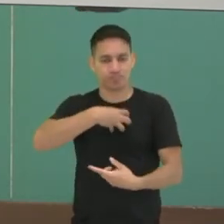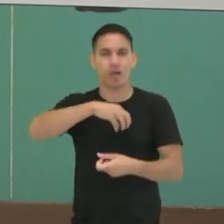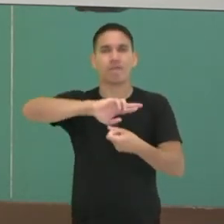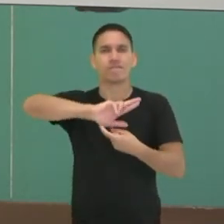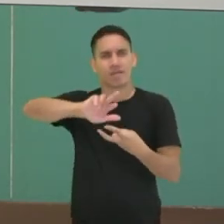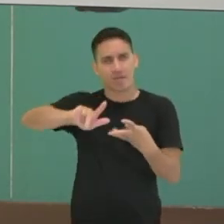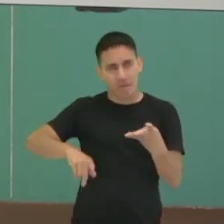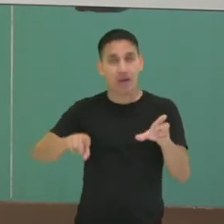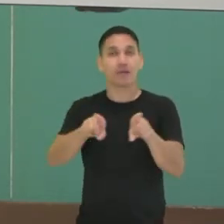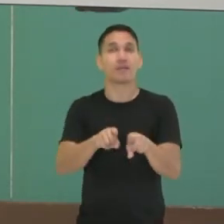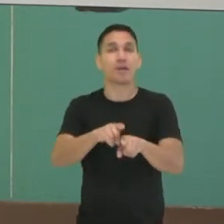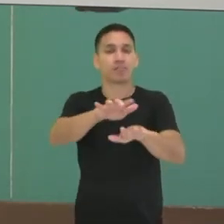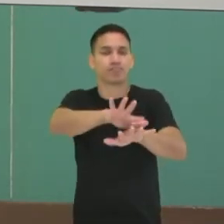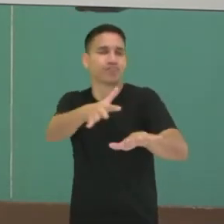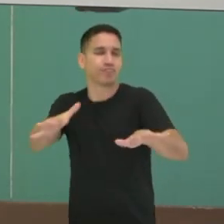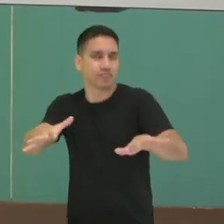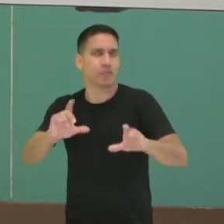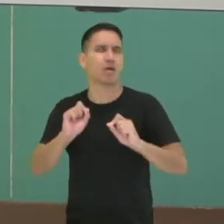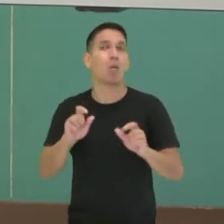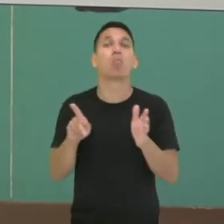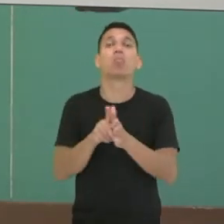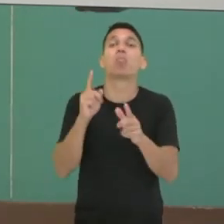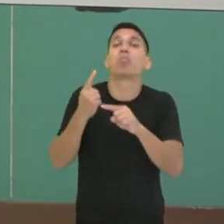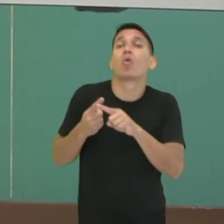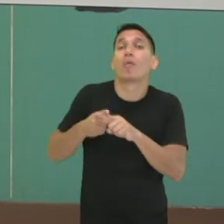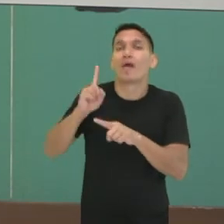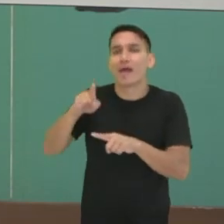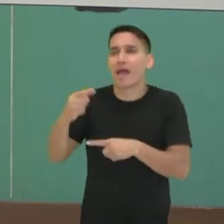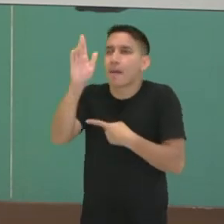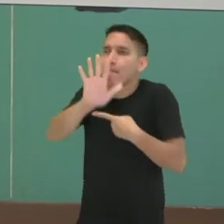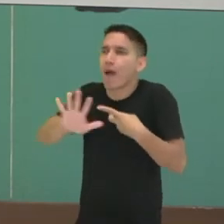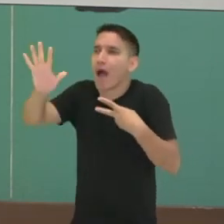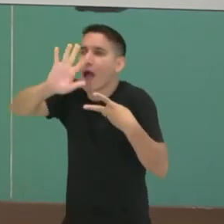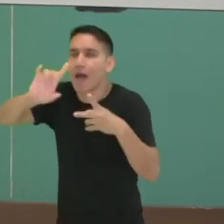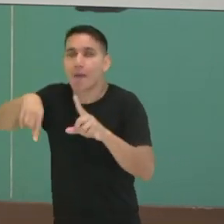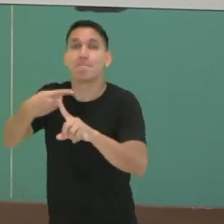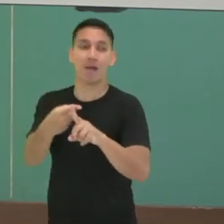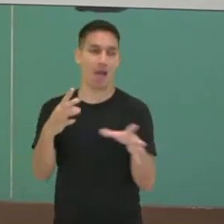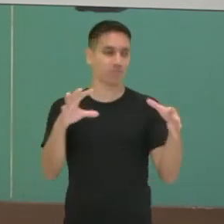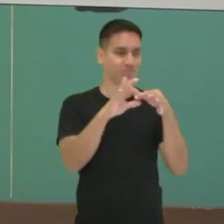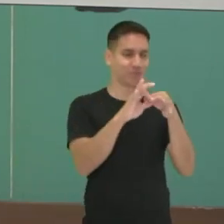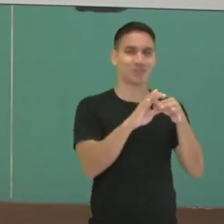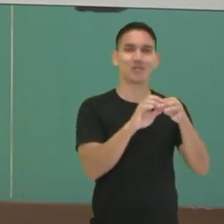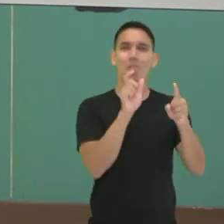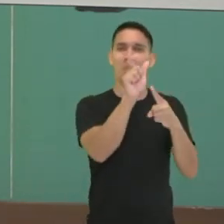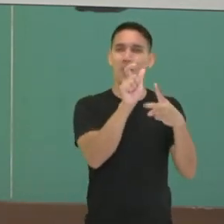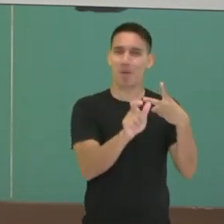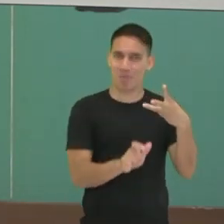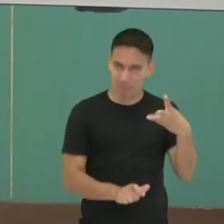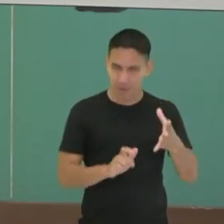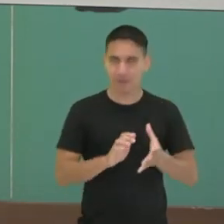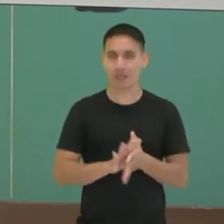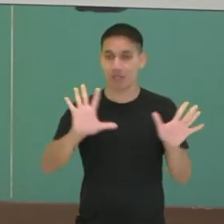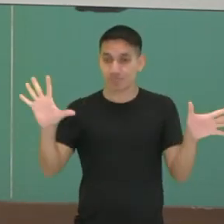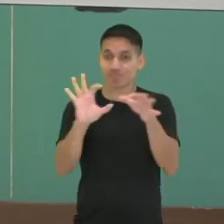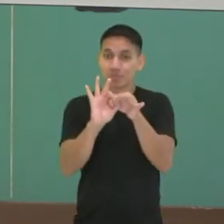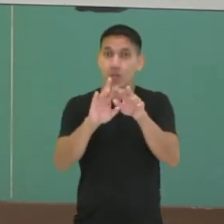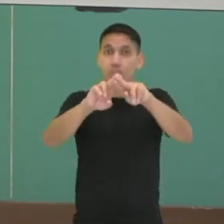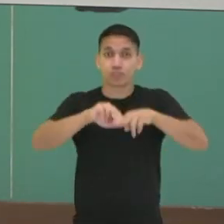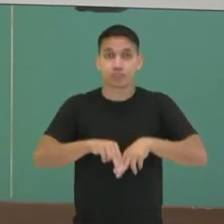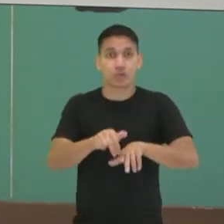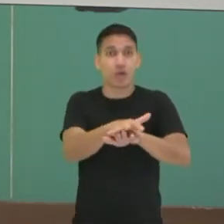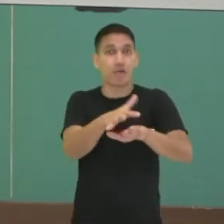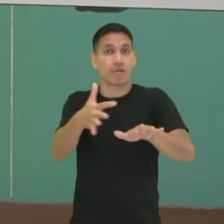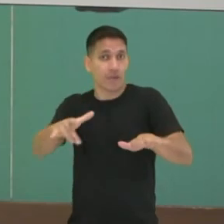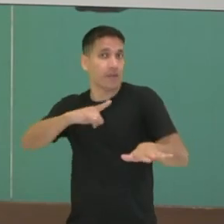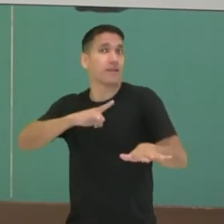se constitui de desenhos, imagens, somado às palavras, né? Então, quando nós temos esse composto híbrido, nós